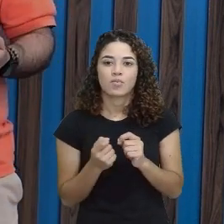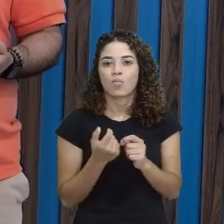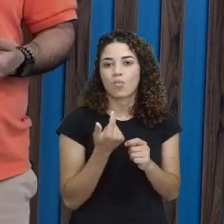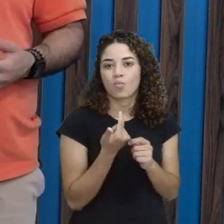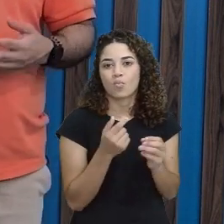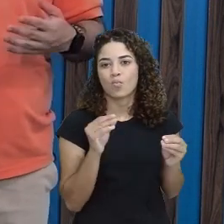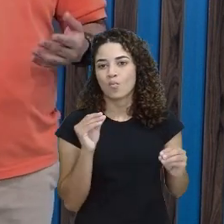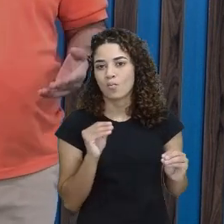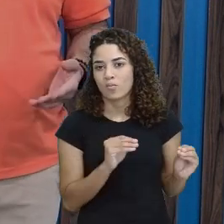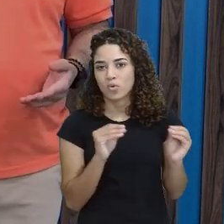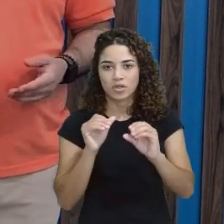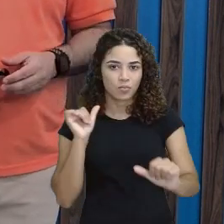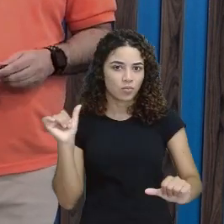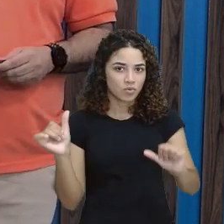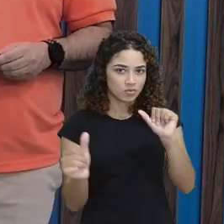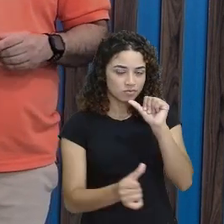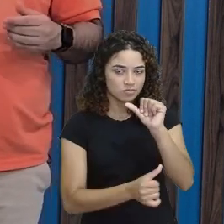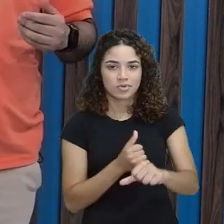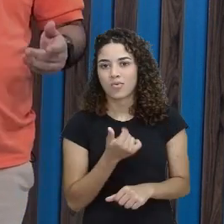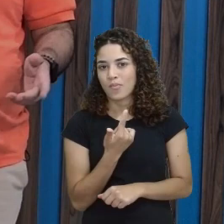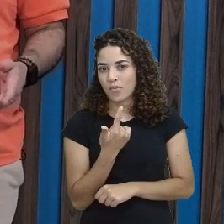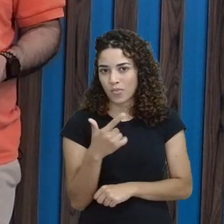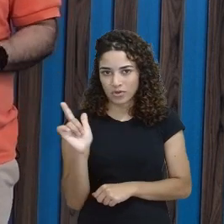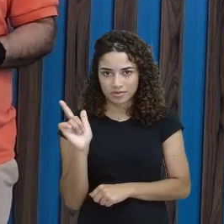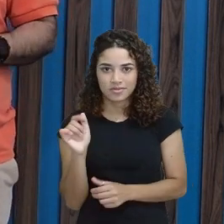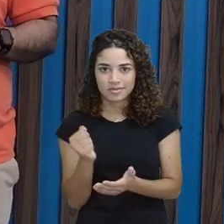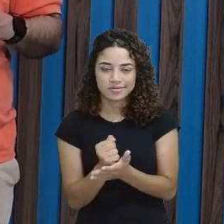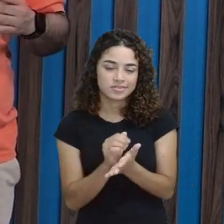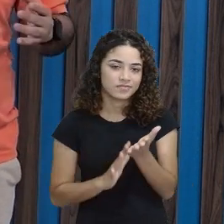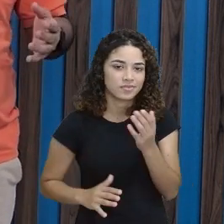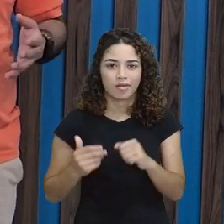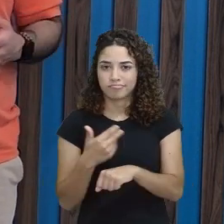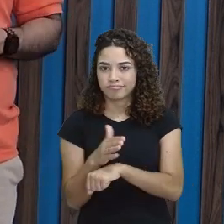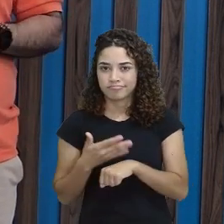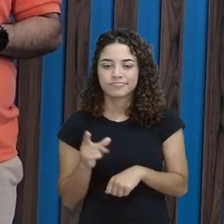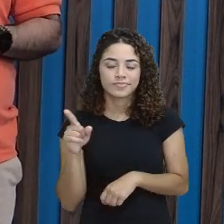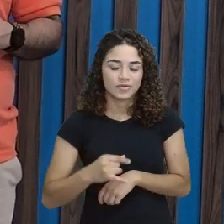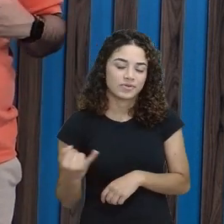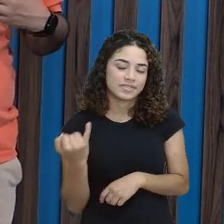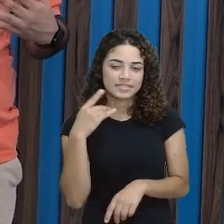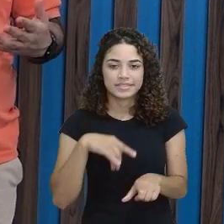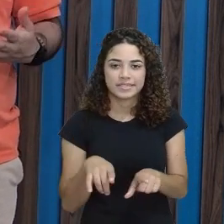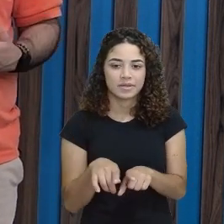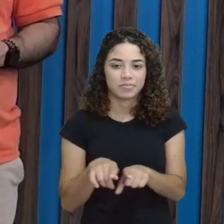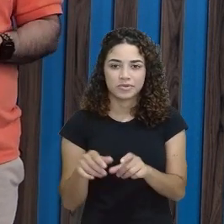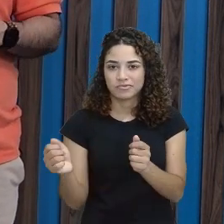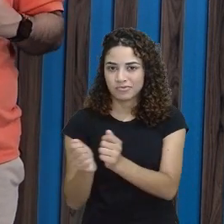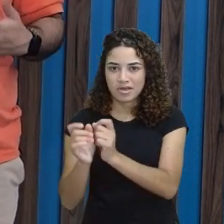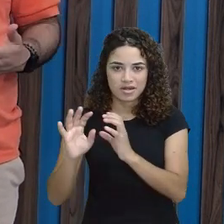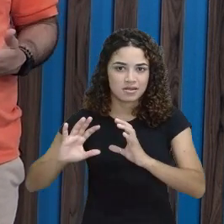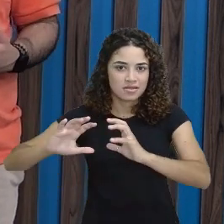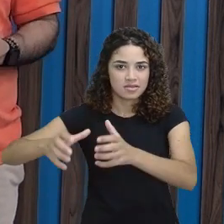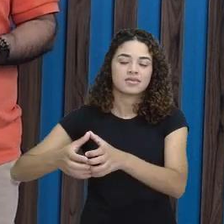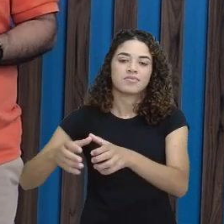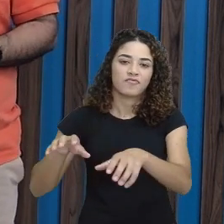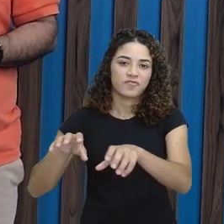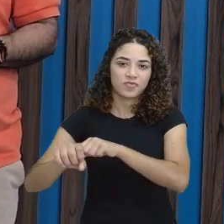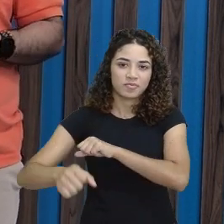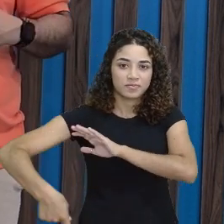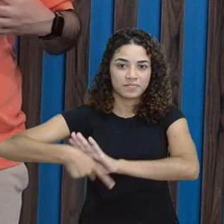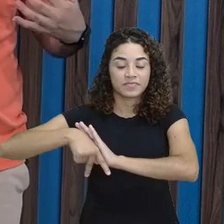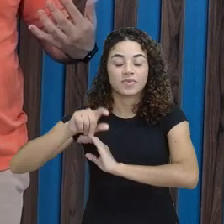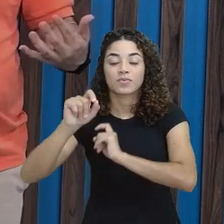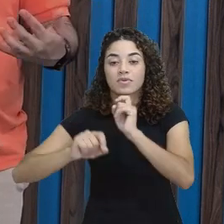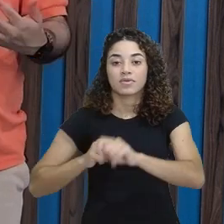outra atividade da rede, né? Atividade muito importante também. Ele está lá com toda a equipe de formação de professores,